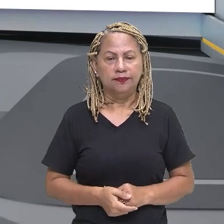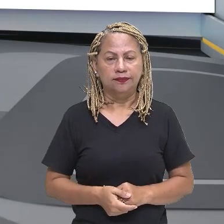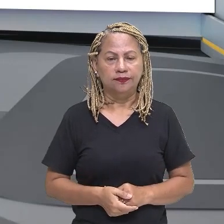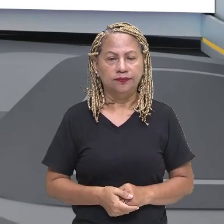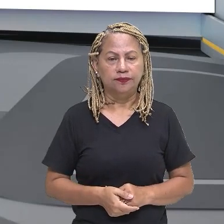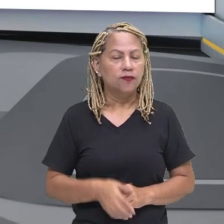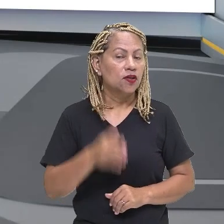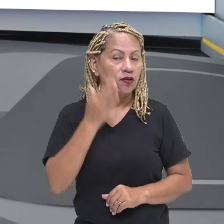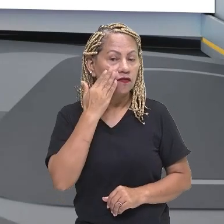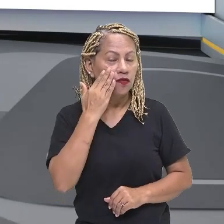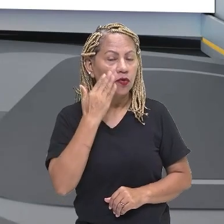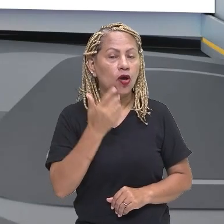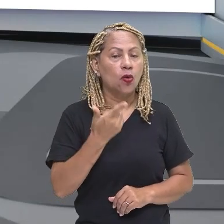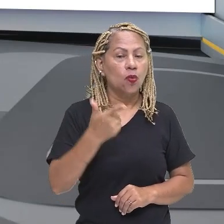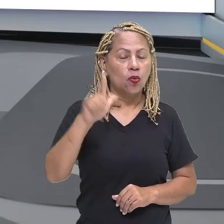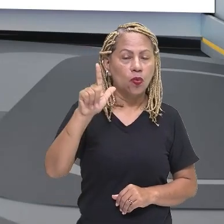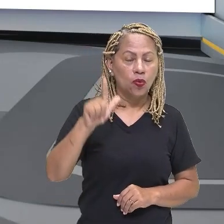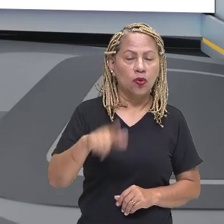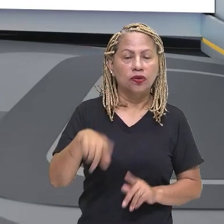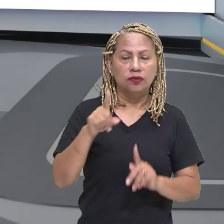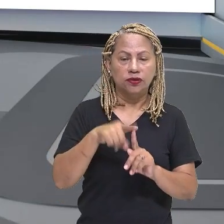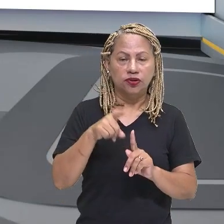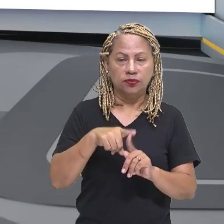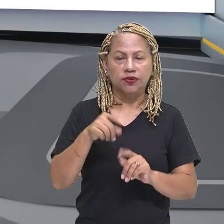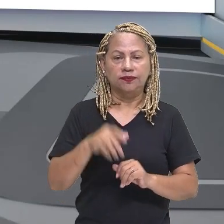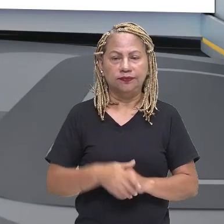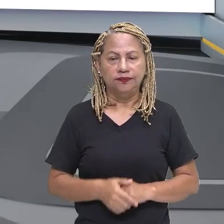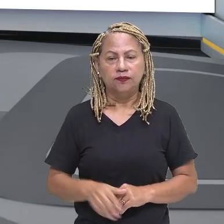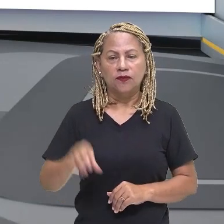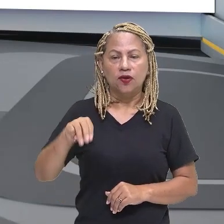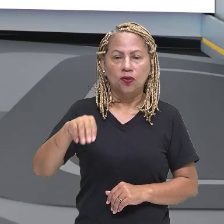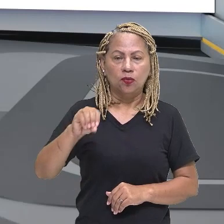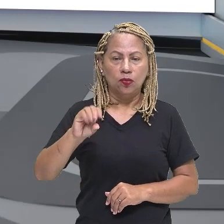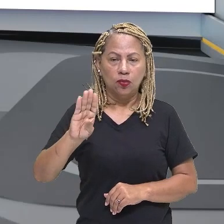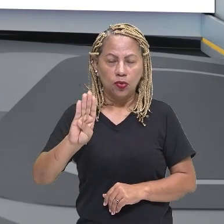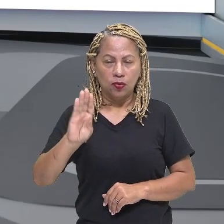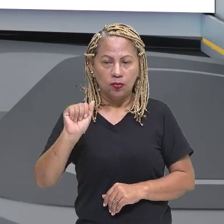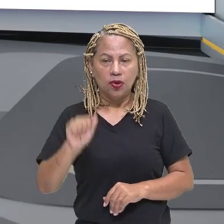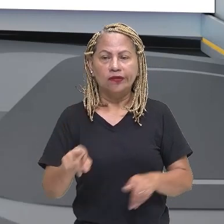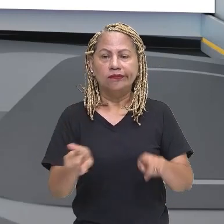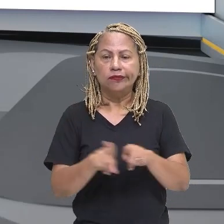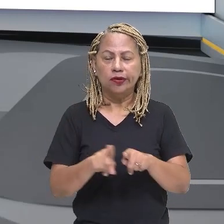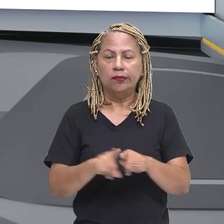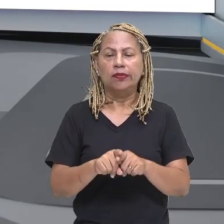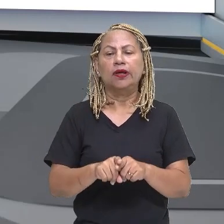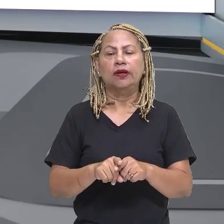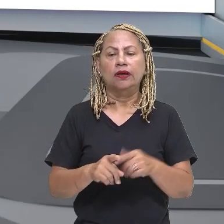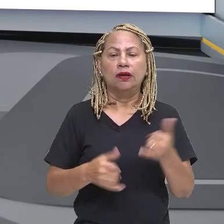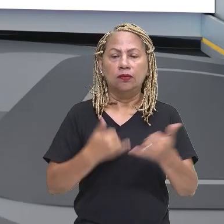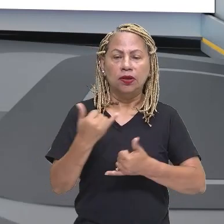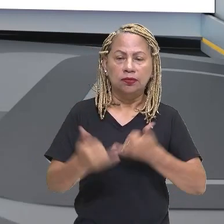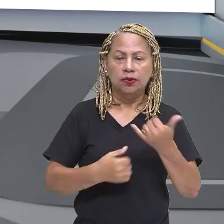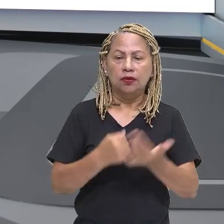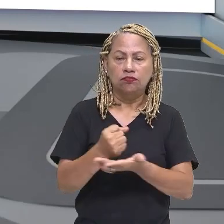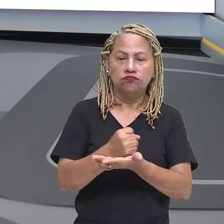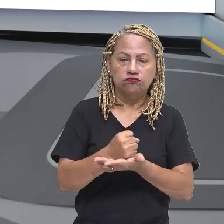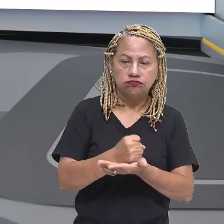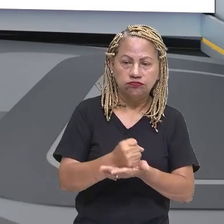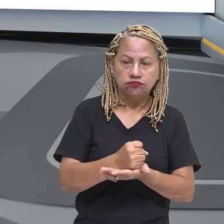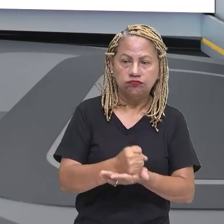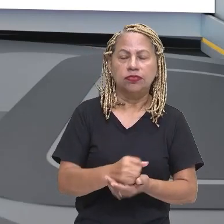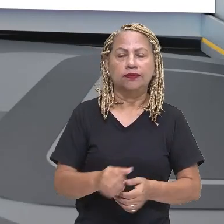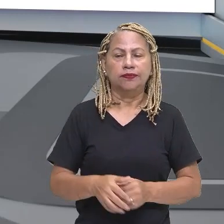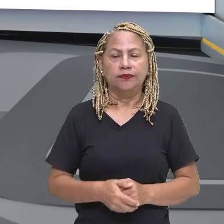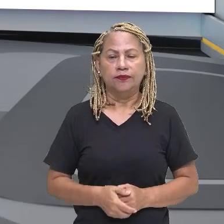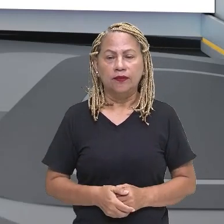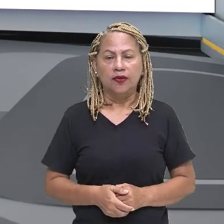Vamos para uma outra modalidade, o MOBA. MOBA é o Multiplayer Online Battle Arena.